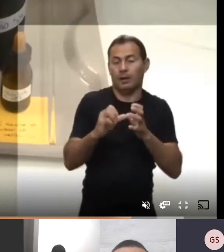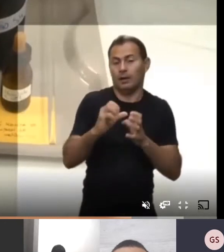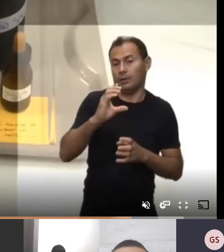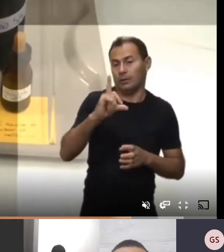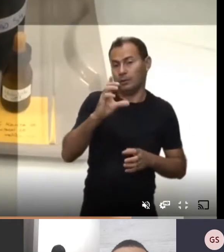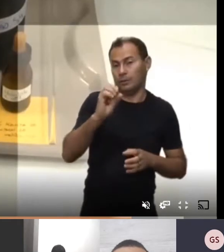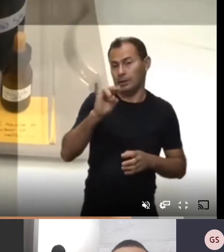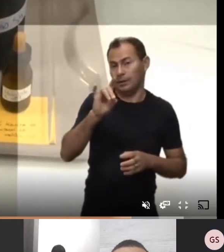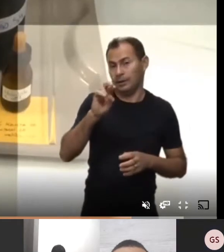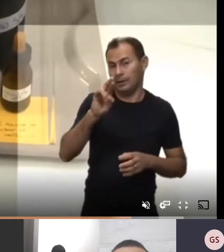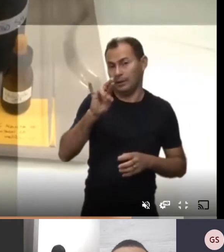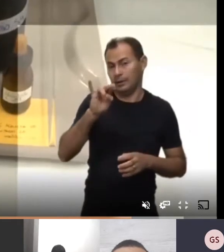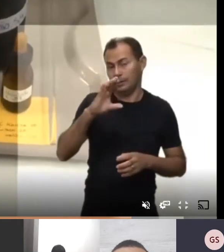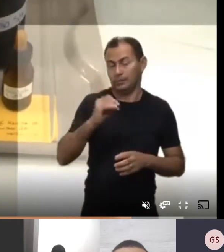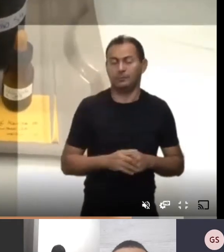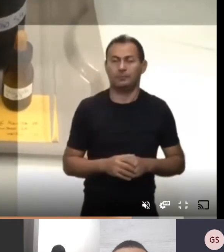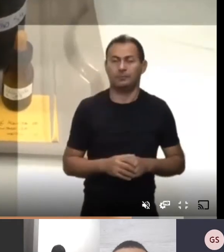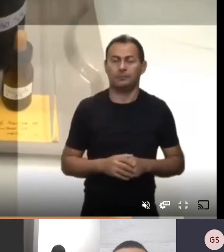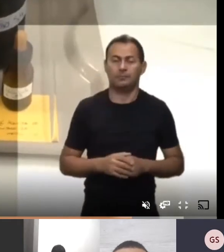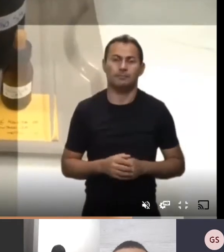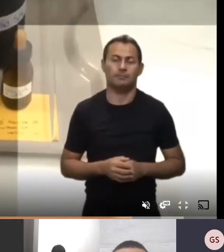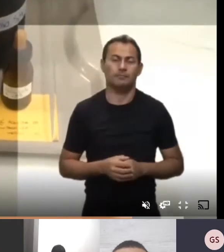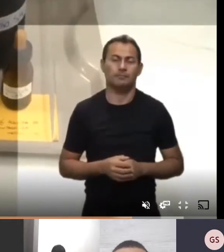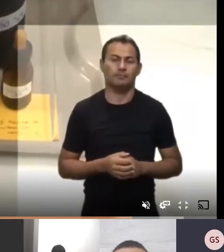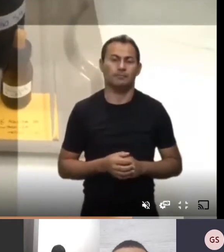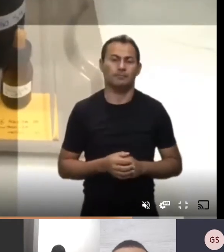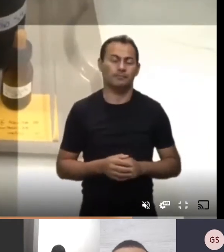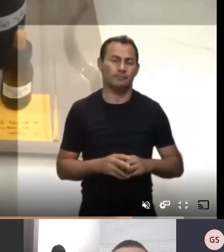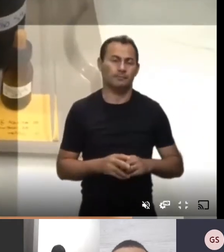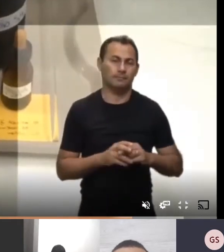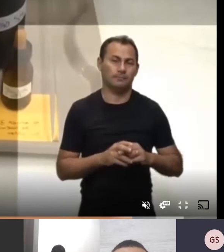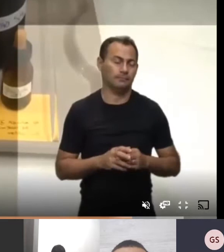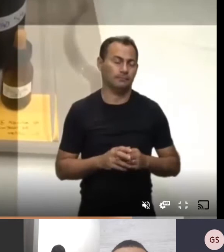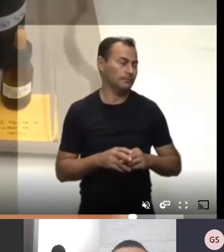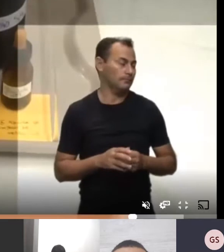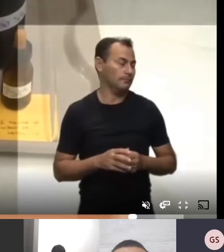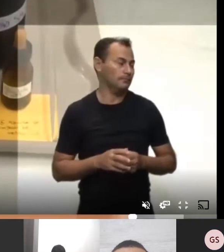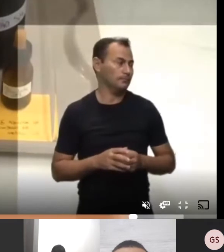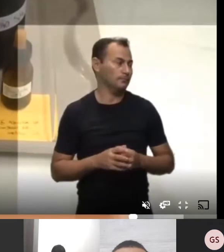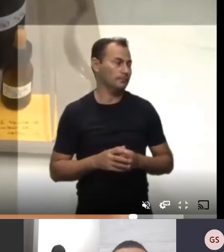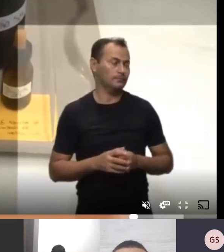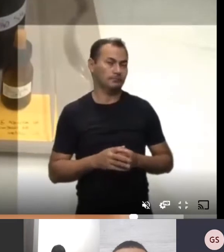E agora, pegar a pipeta de pastel para colocar o ácido